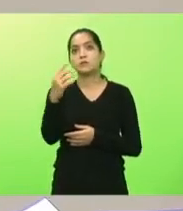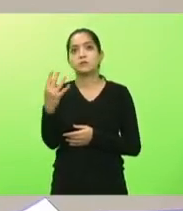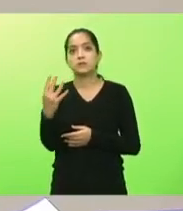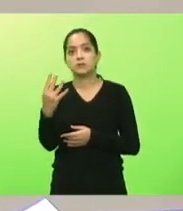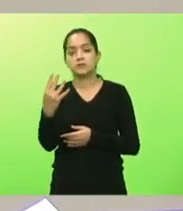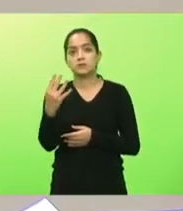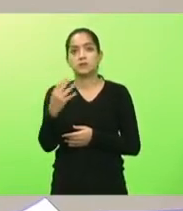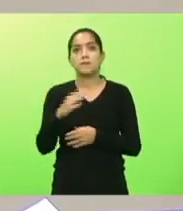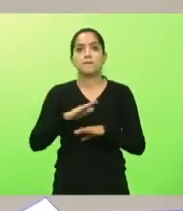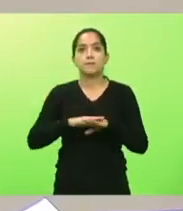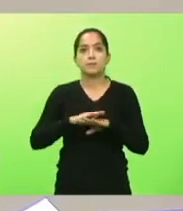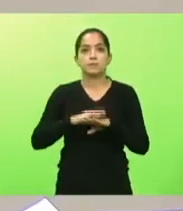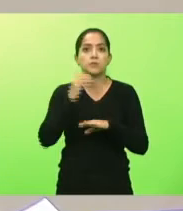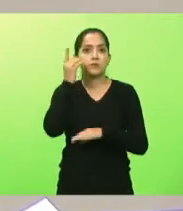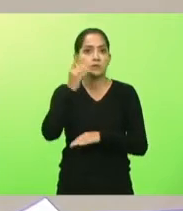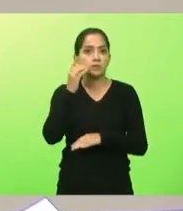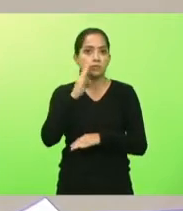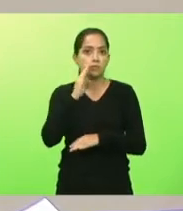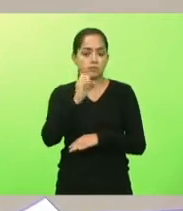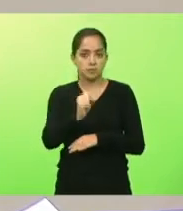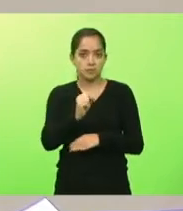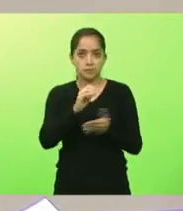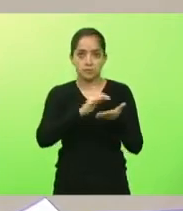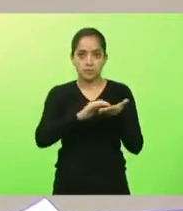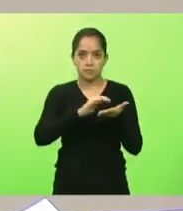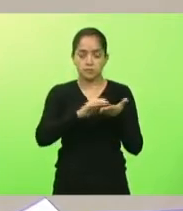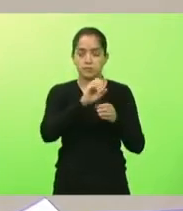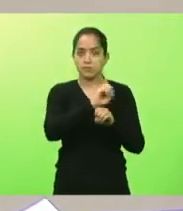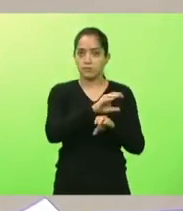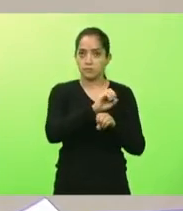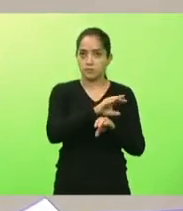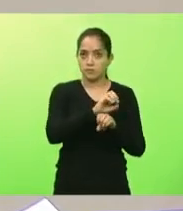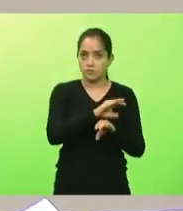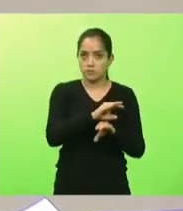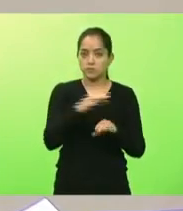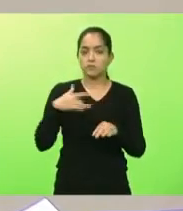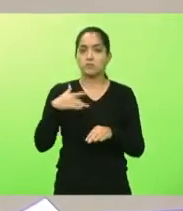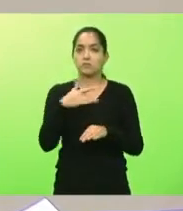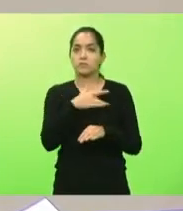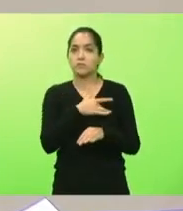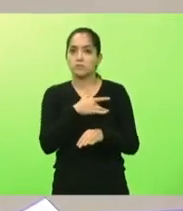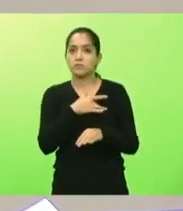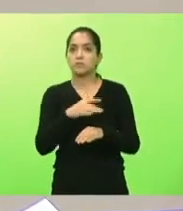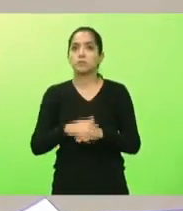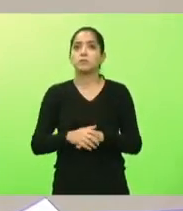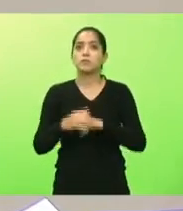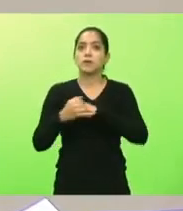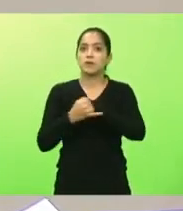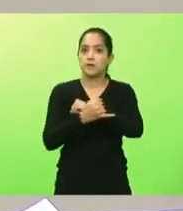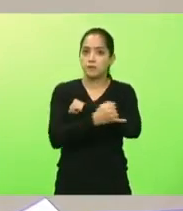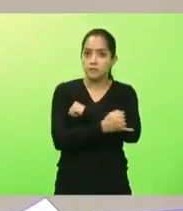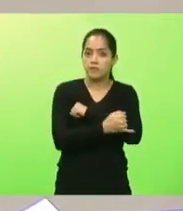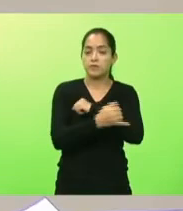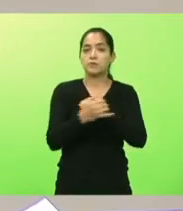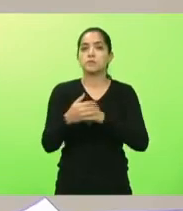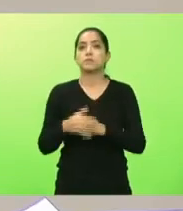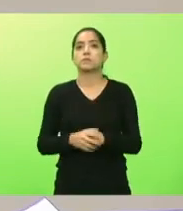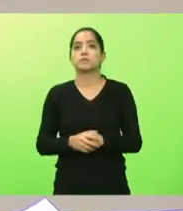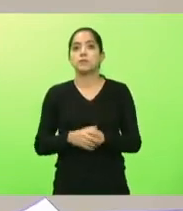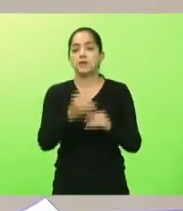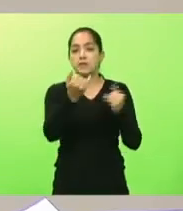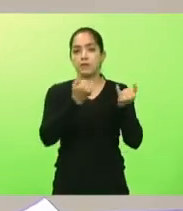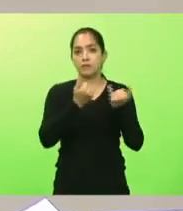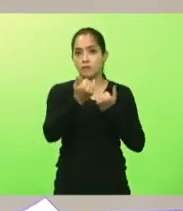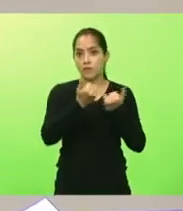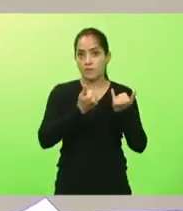Bruno Souza, solicitando à Secretaria de Estado da Educação, Secretaria de Estado da Saúde e Secretaria de Estado da Infraestrutura, respectivamente,